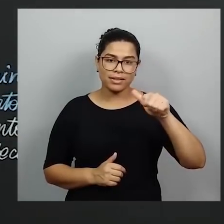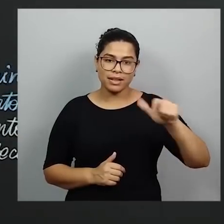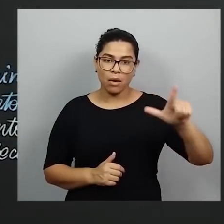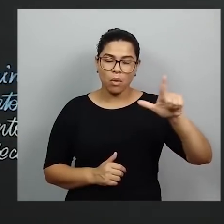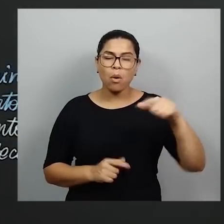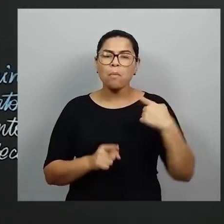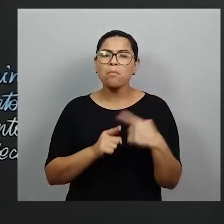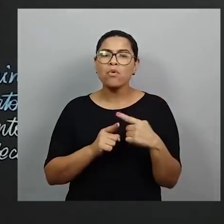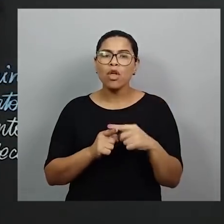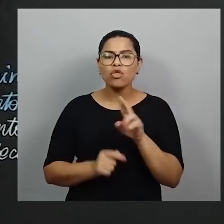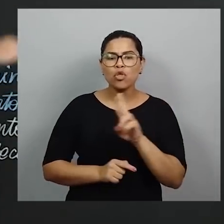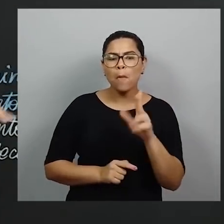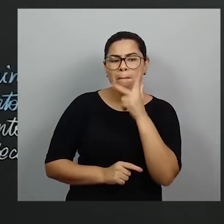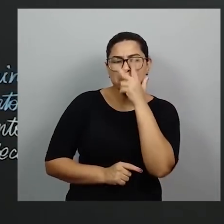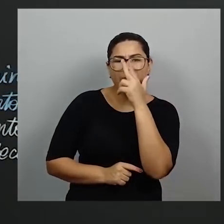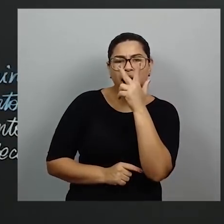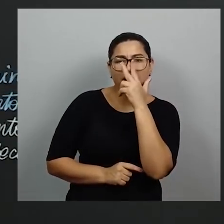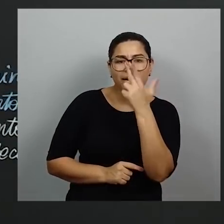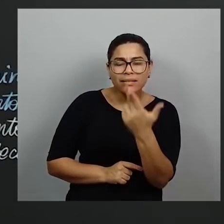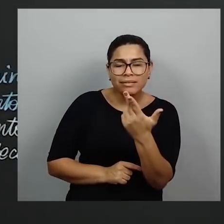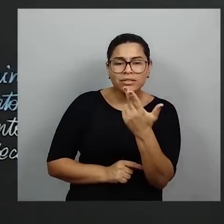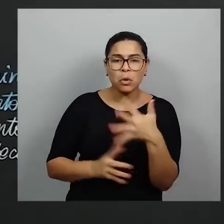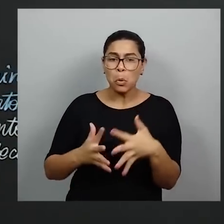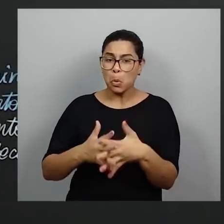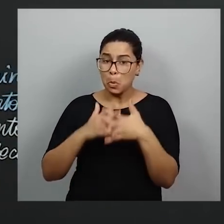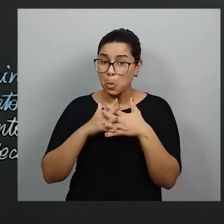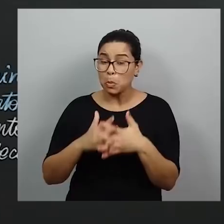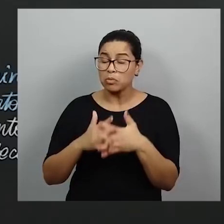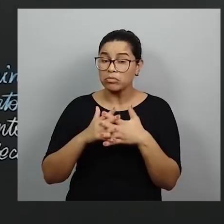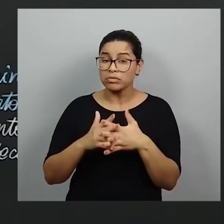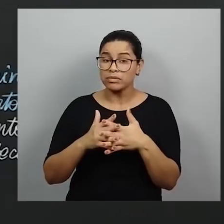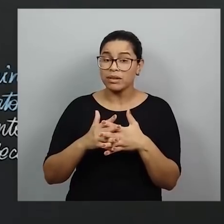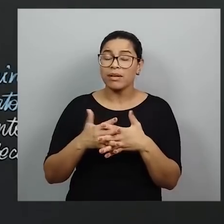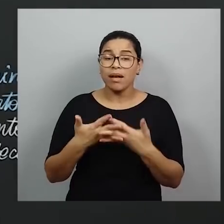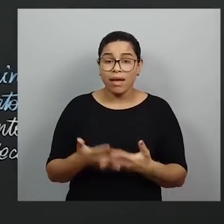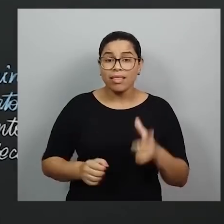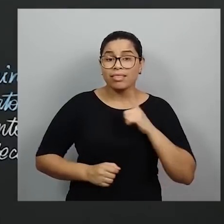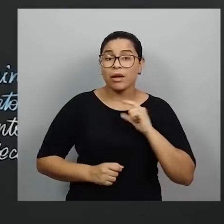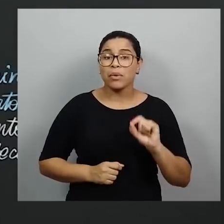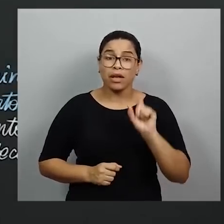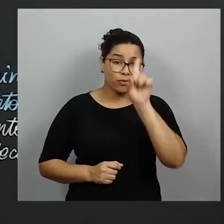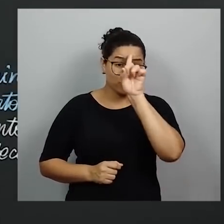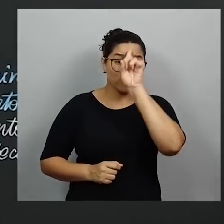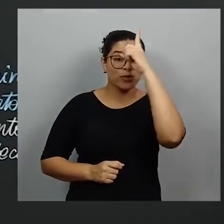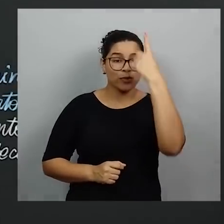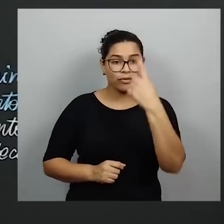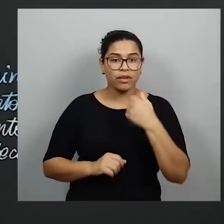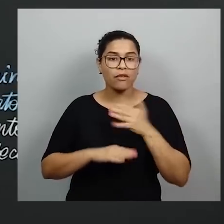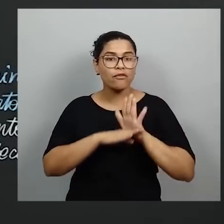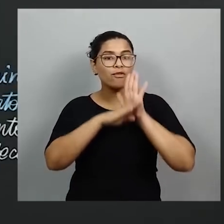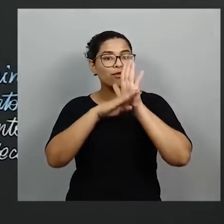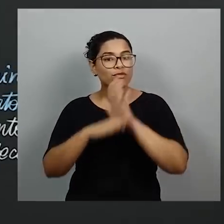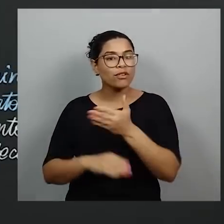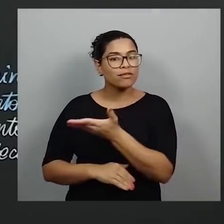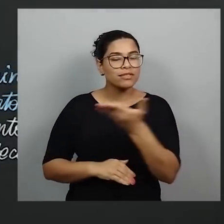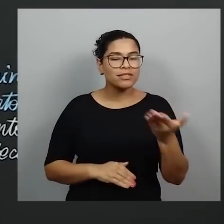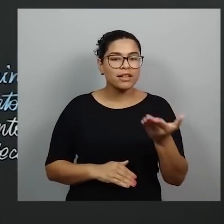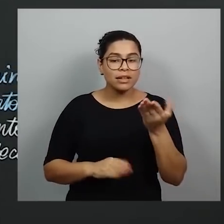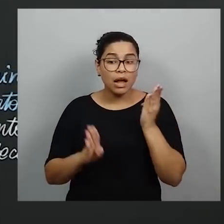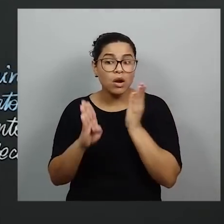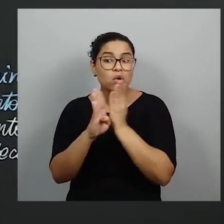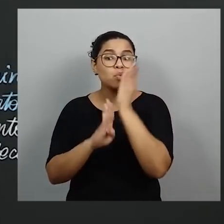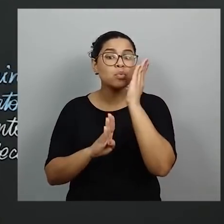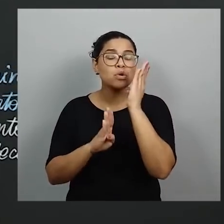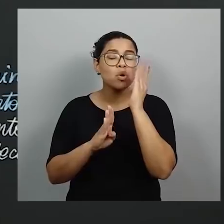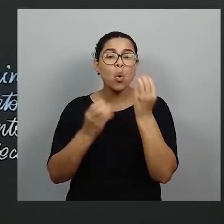gente, os nomes são tão parecidos, essas funções às vezes são tão confusas, que gera de fato esse tipo de dúvida. Vou ajudar você a